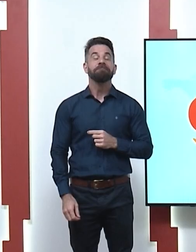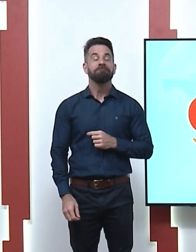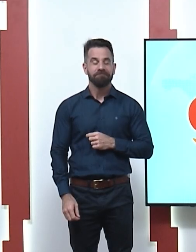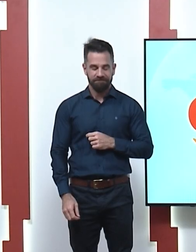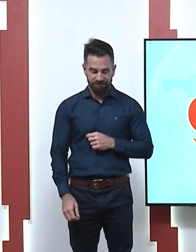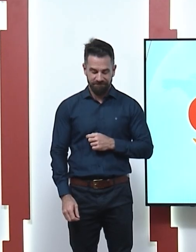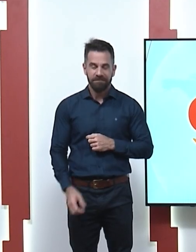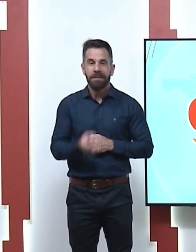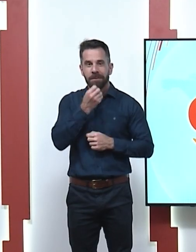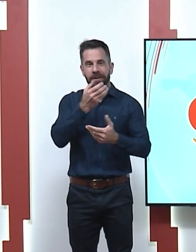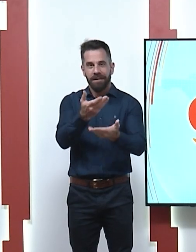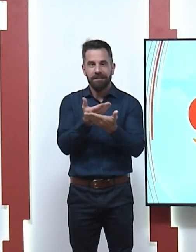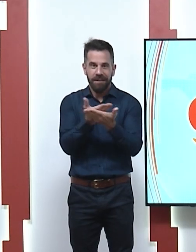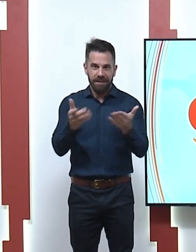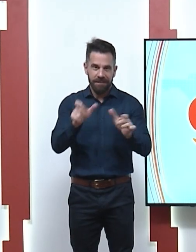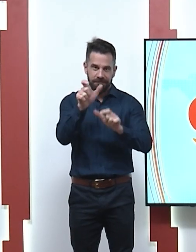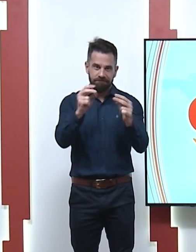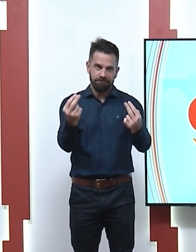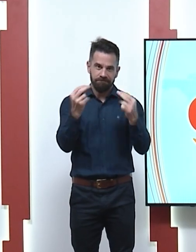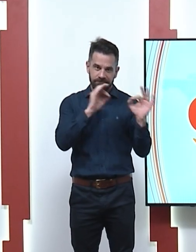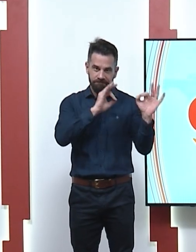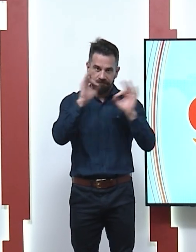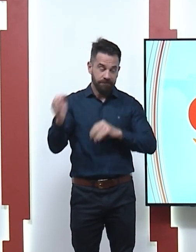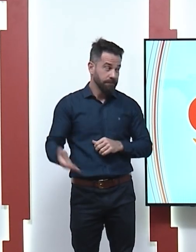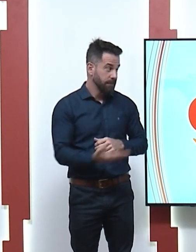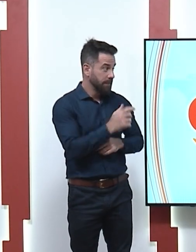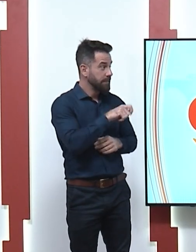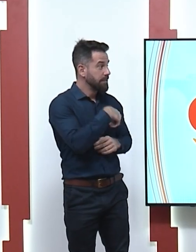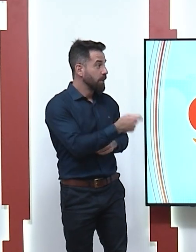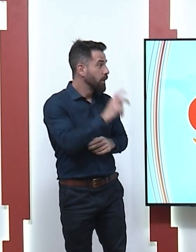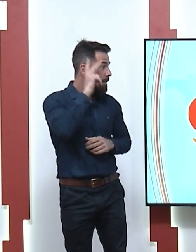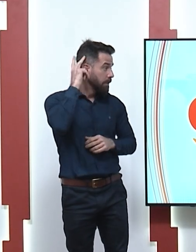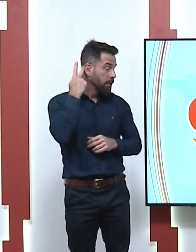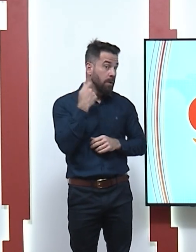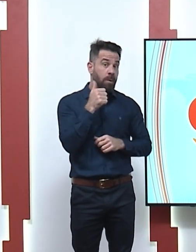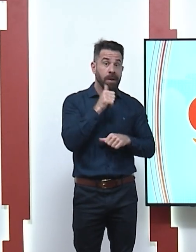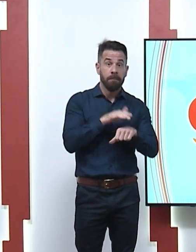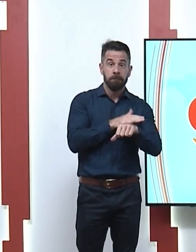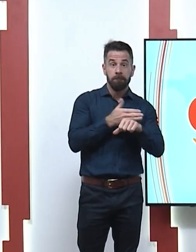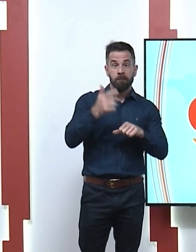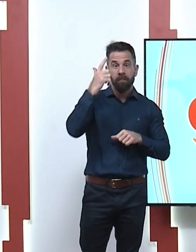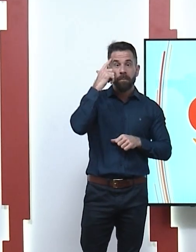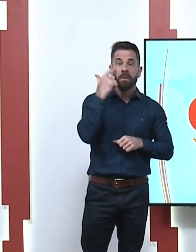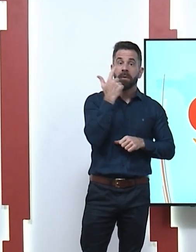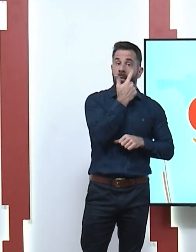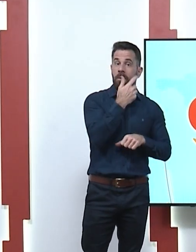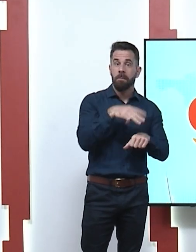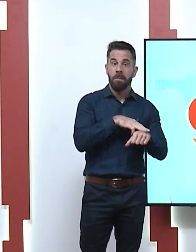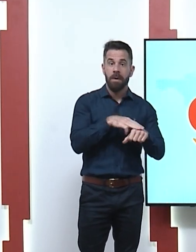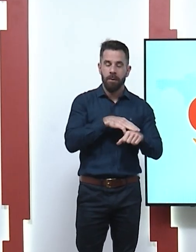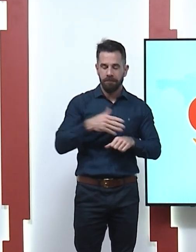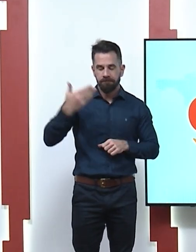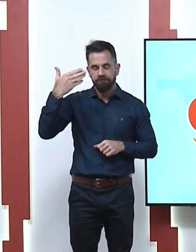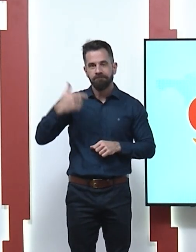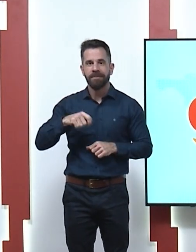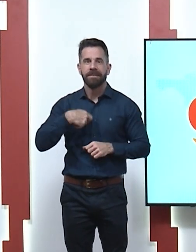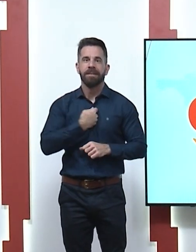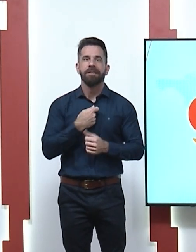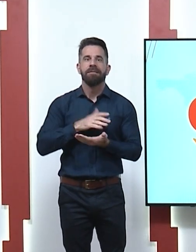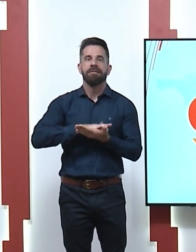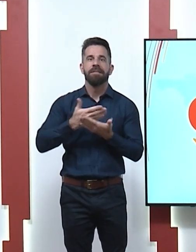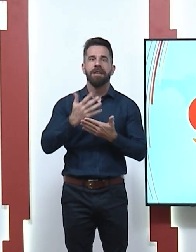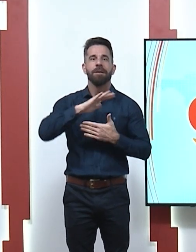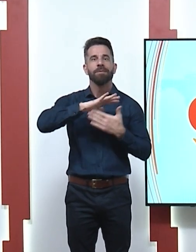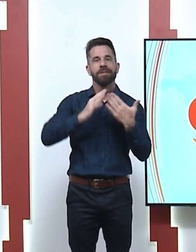Seja bem-vindo e bem-vinda! Eu sou a Camila Maia, uma mulher de pele clara, com cabelos e olhos castanhos. Quem faz a interpretação para Libras